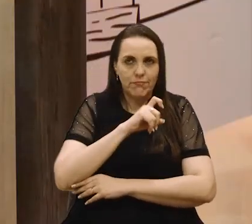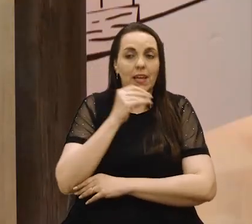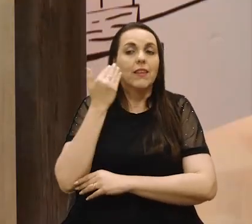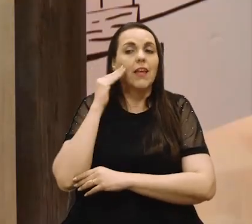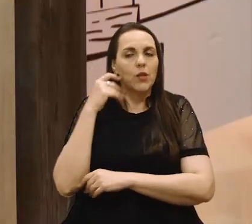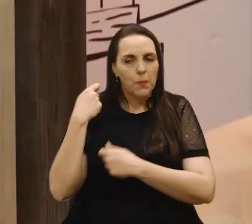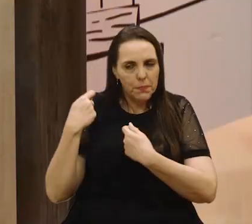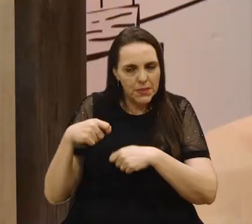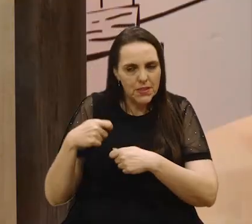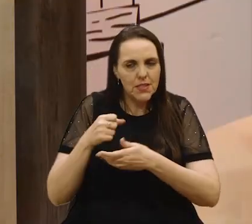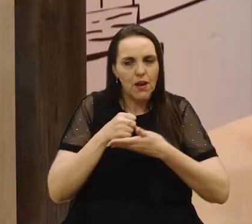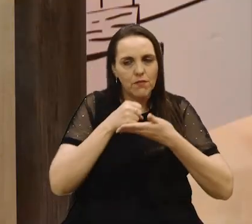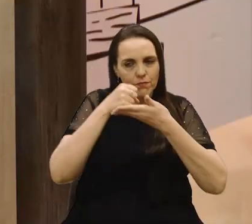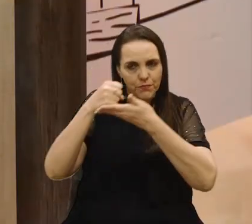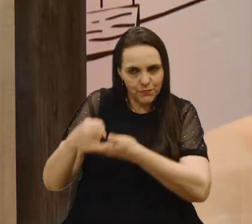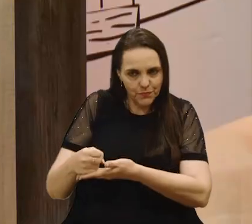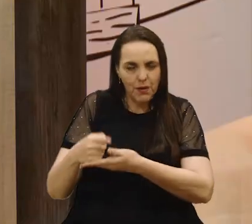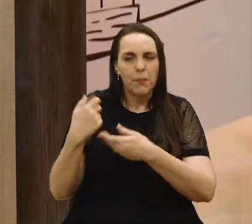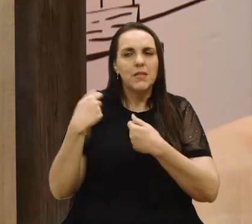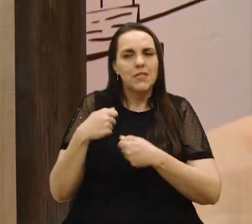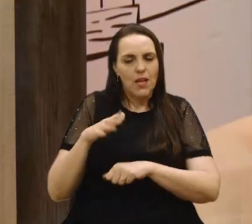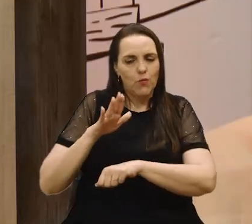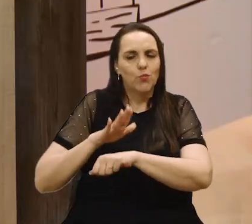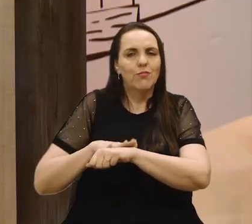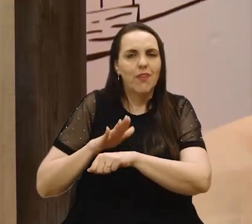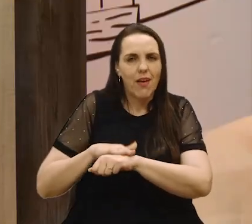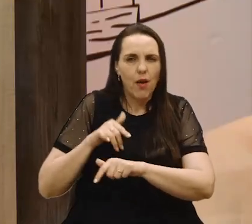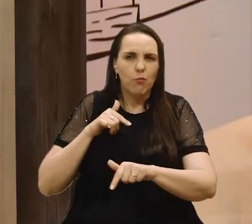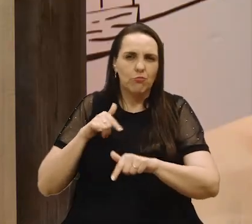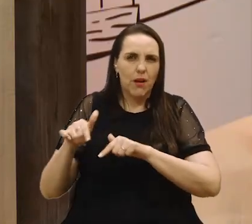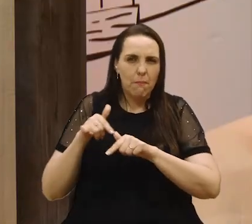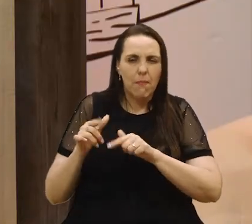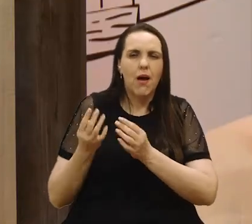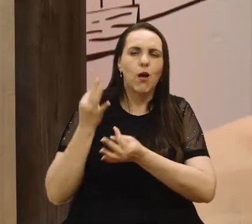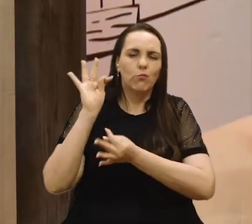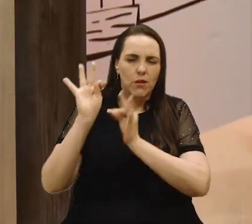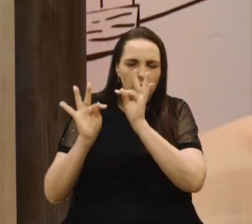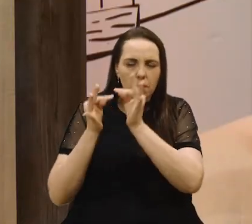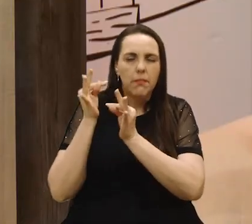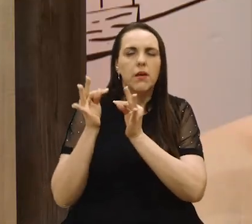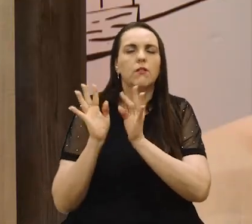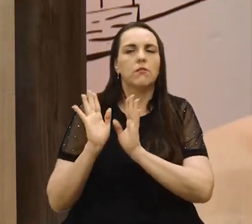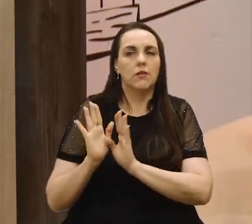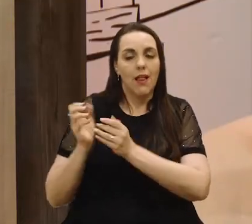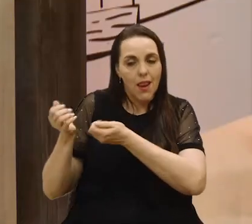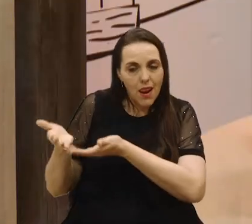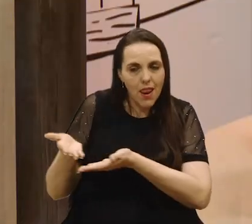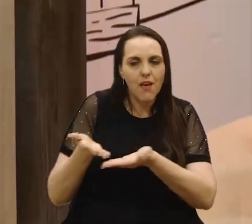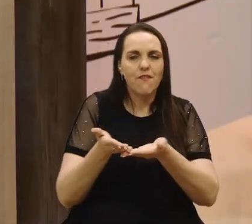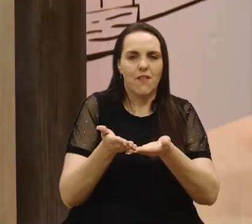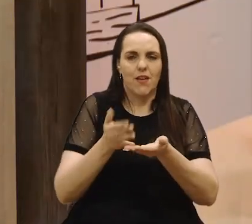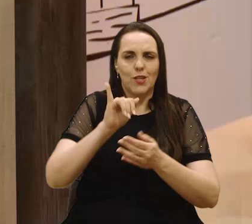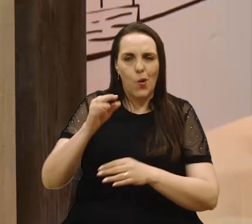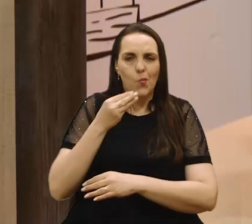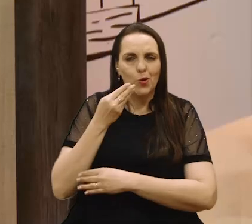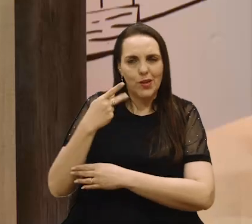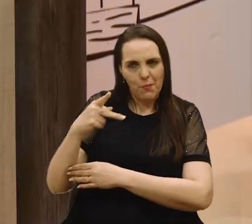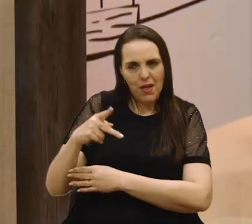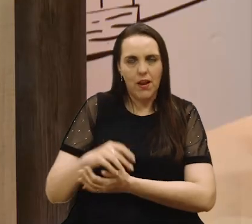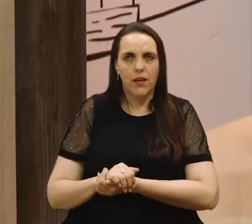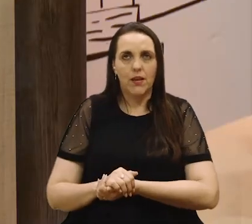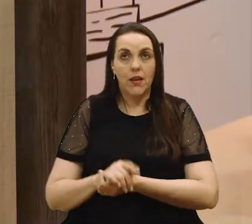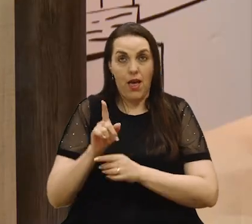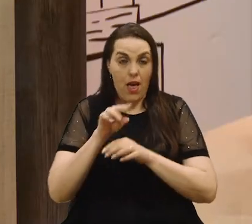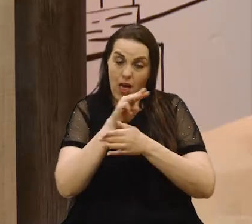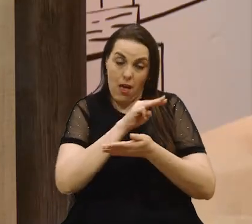dificuldades, entender que ela precisava desse suporte, que ela precisava desse tempo, desse trabalho, desse tratamento, e levar ela, dar essa oportunidade para ela. E é